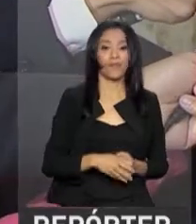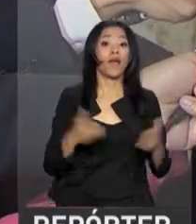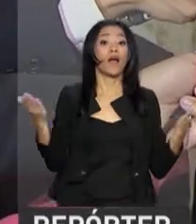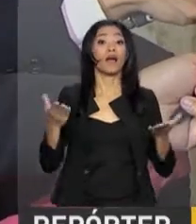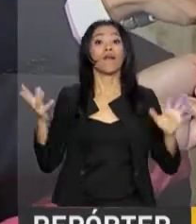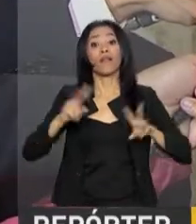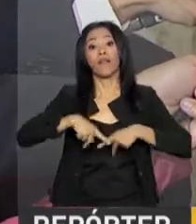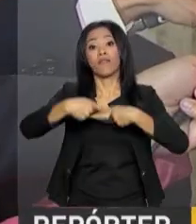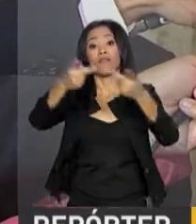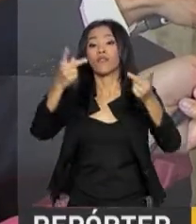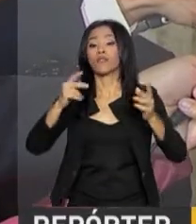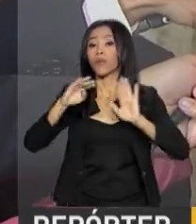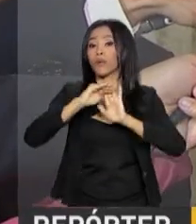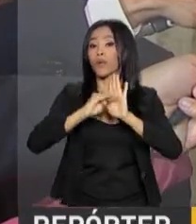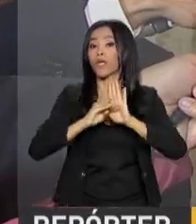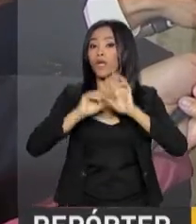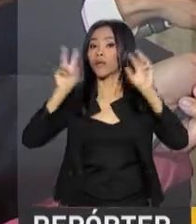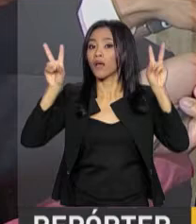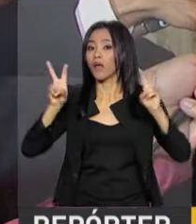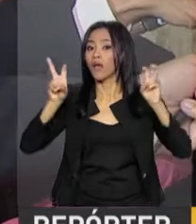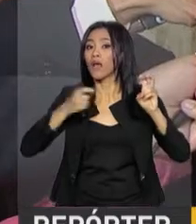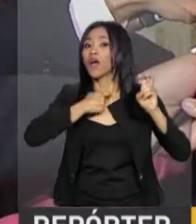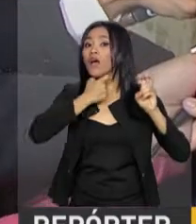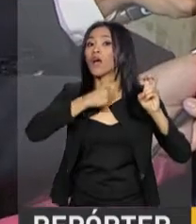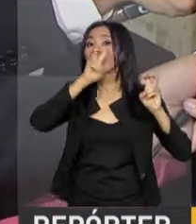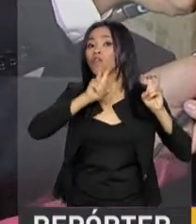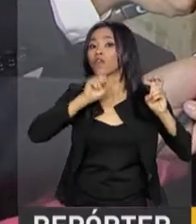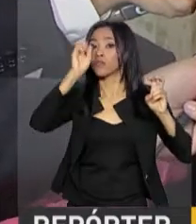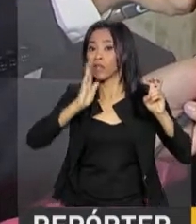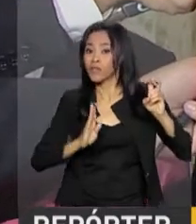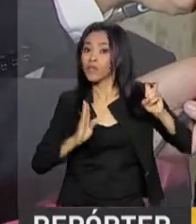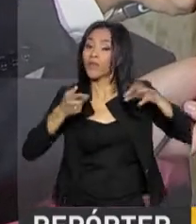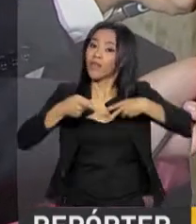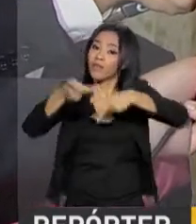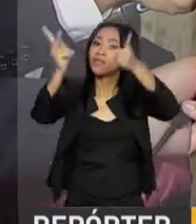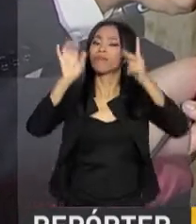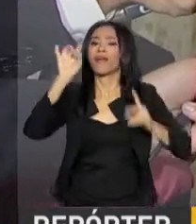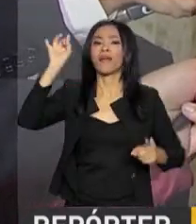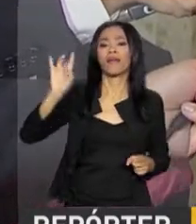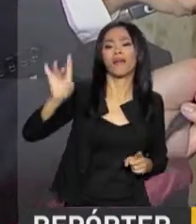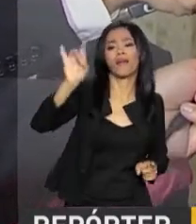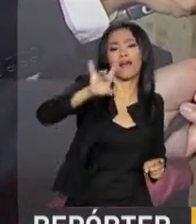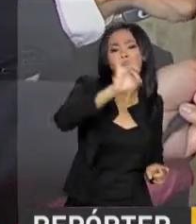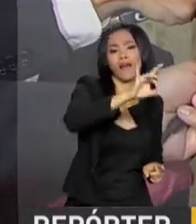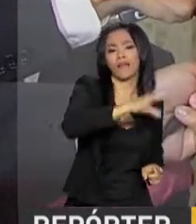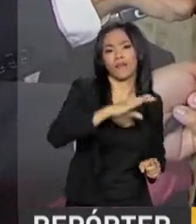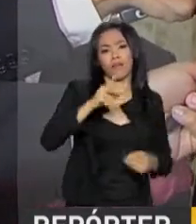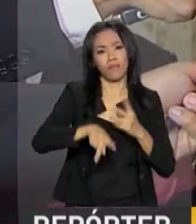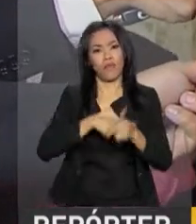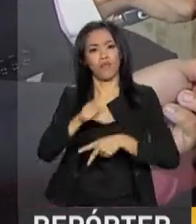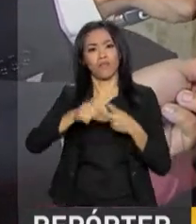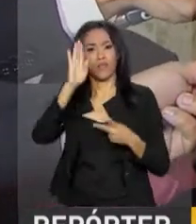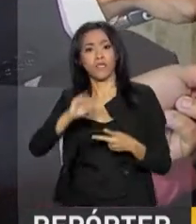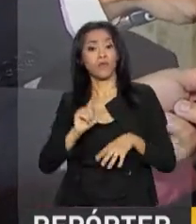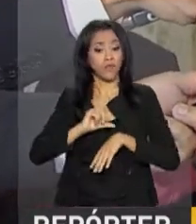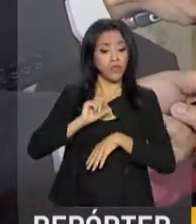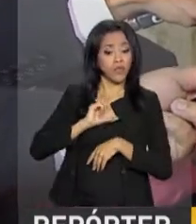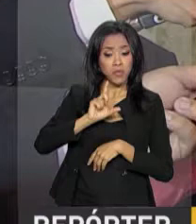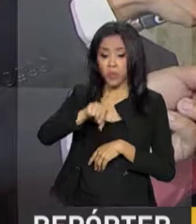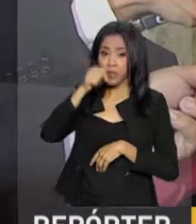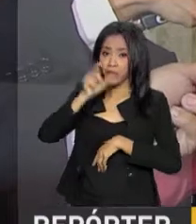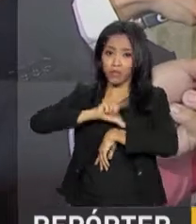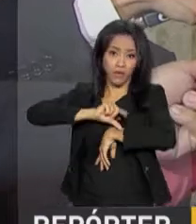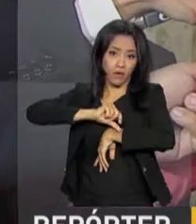Voz do Brasil nos horários de preferência dos brasileiros, dando a cada brasileiro a melhor alternativa